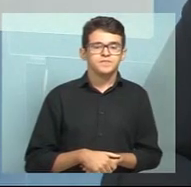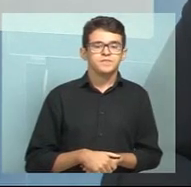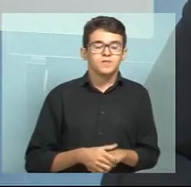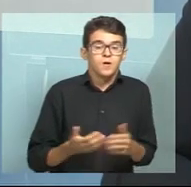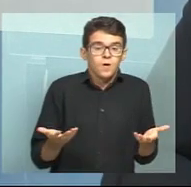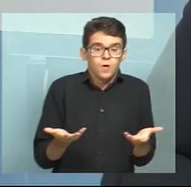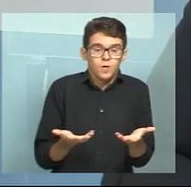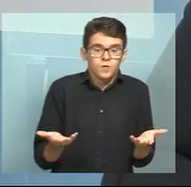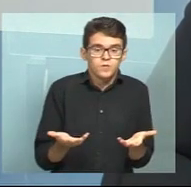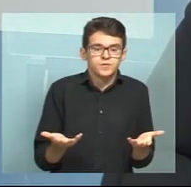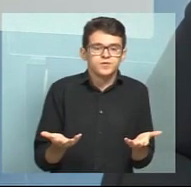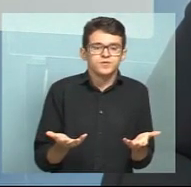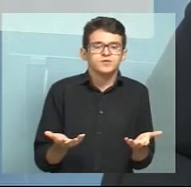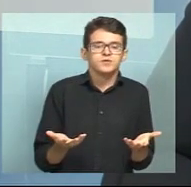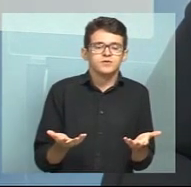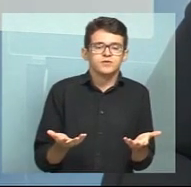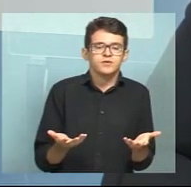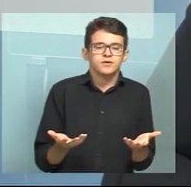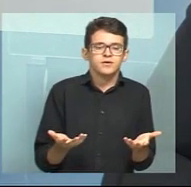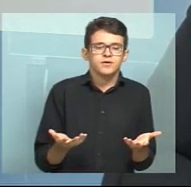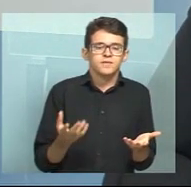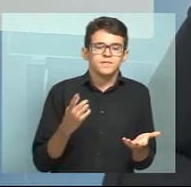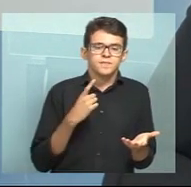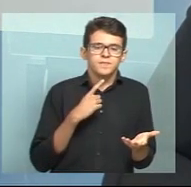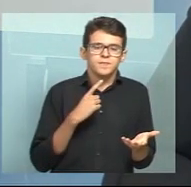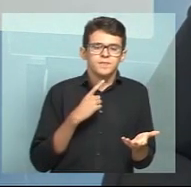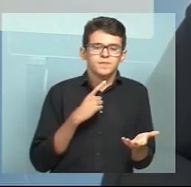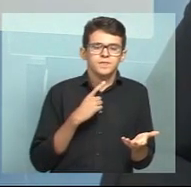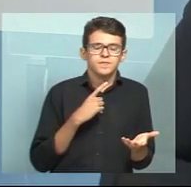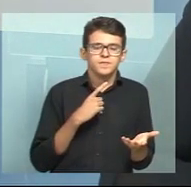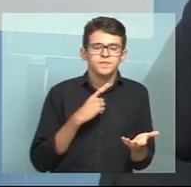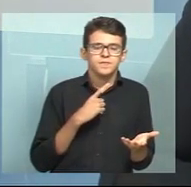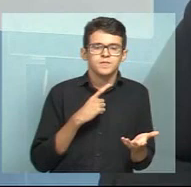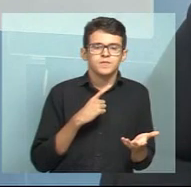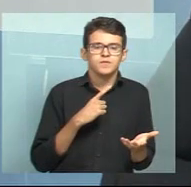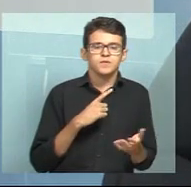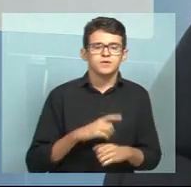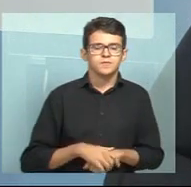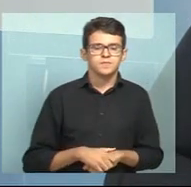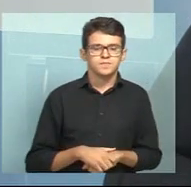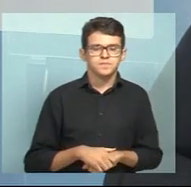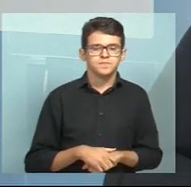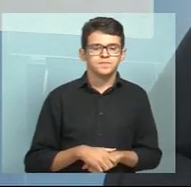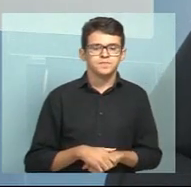nós estamos um dia depois do